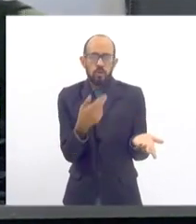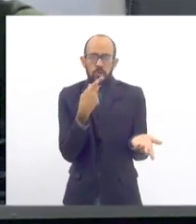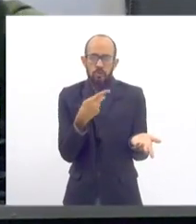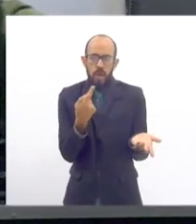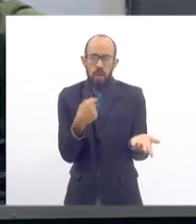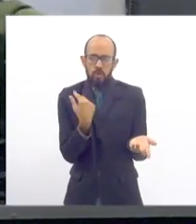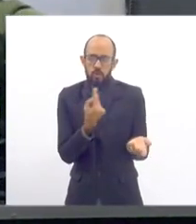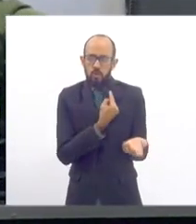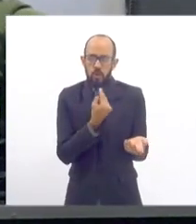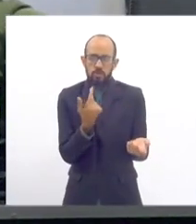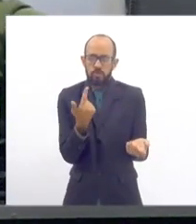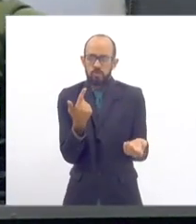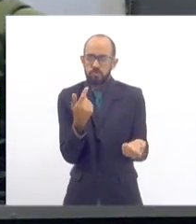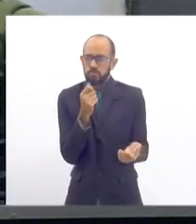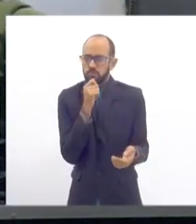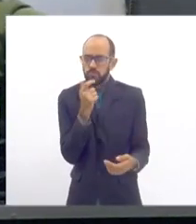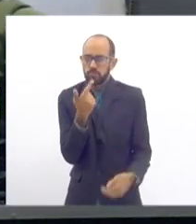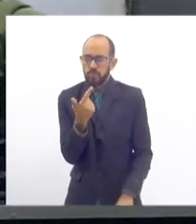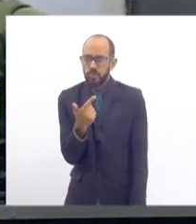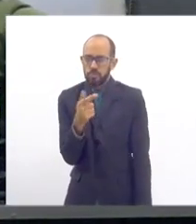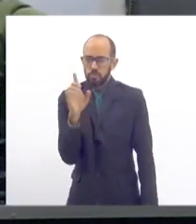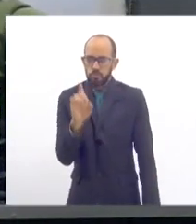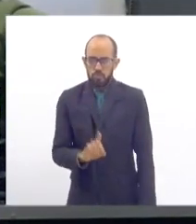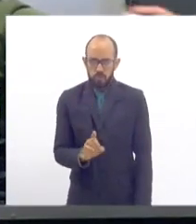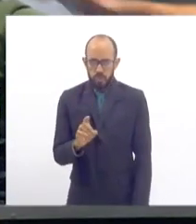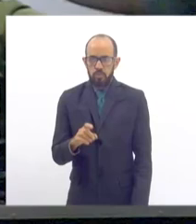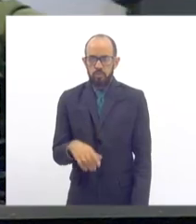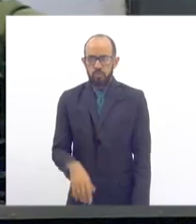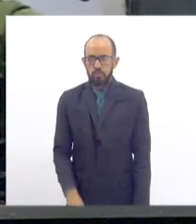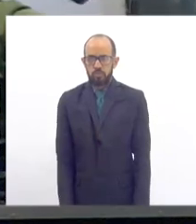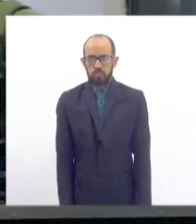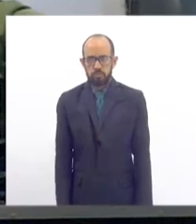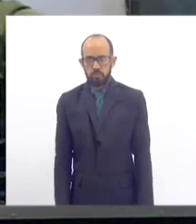direito? Isso é uma vergonha para o Estado. Tenho dito.